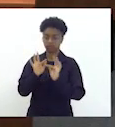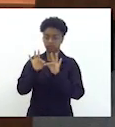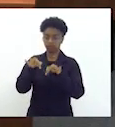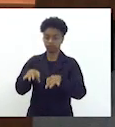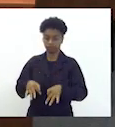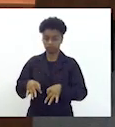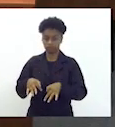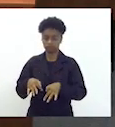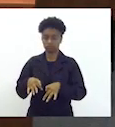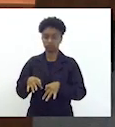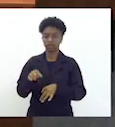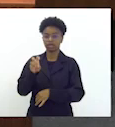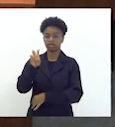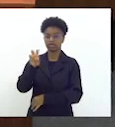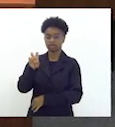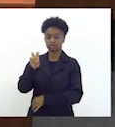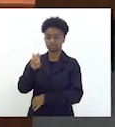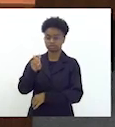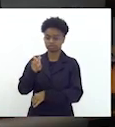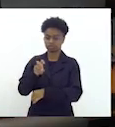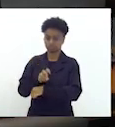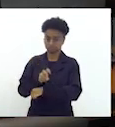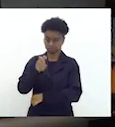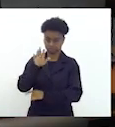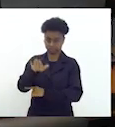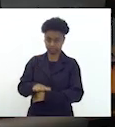encerrou-se às 17 horas